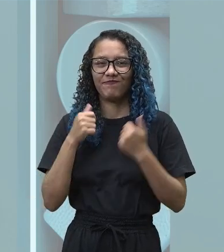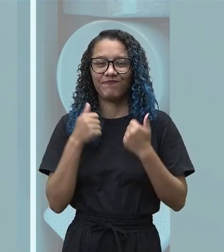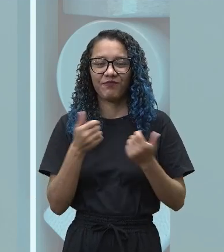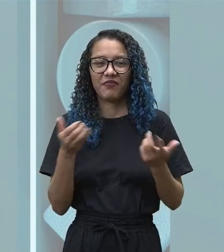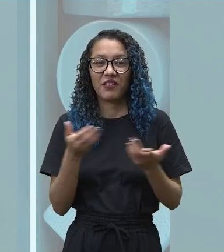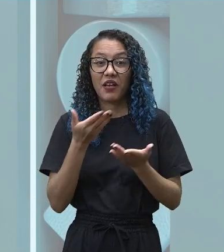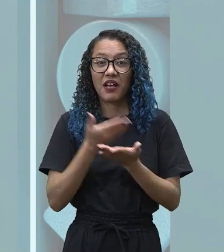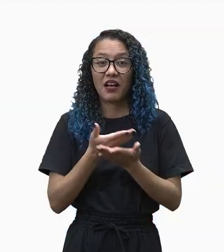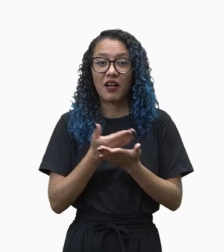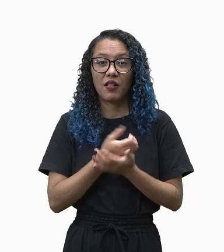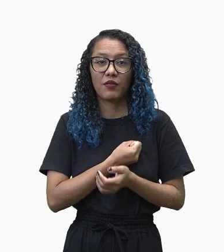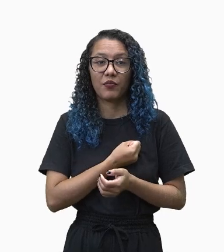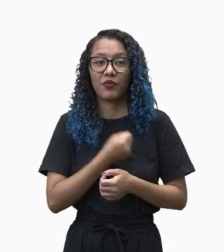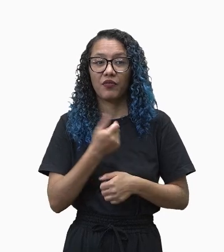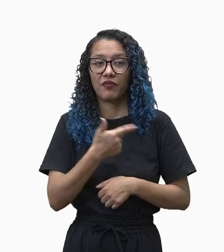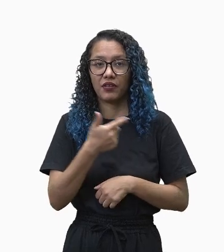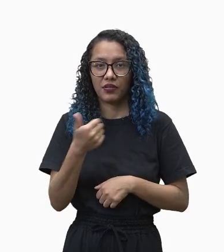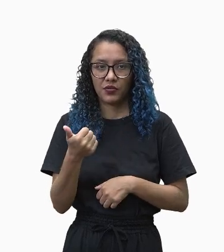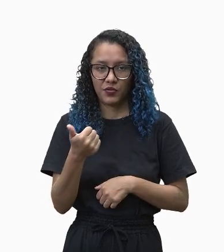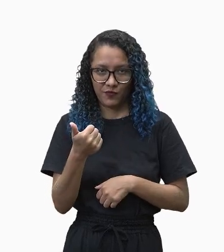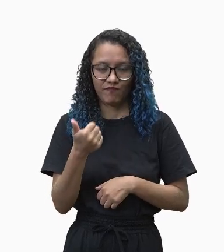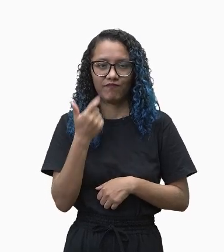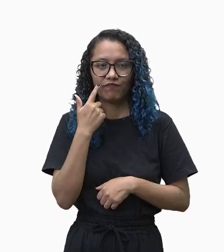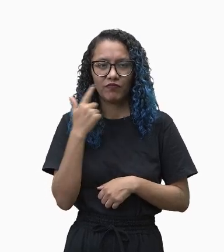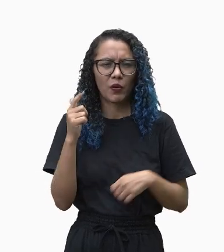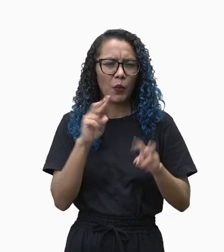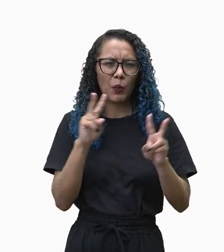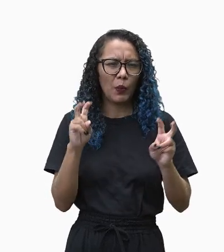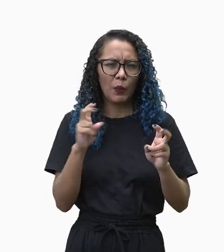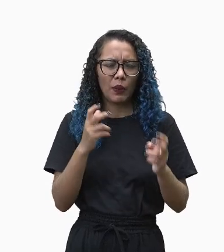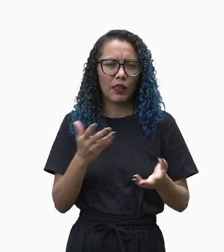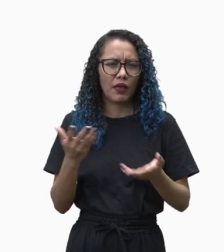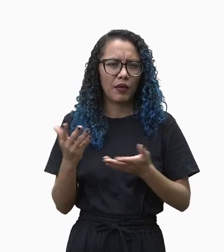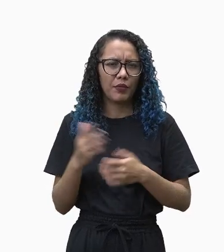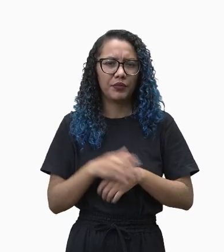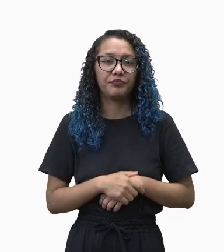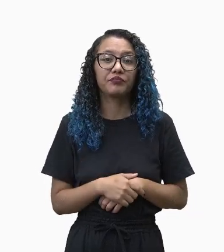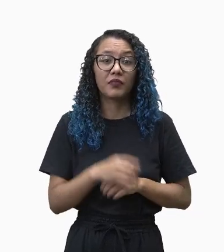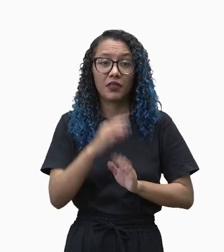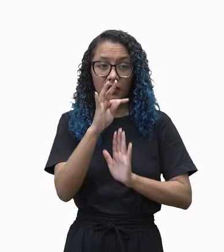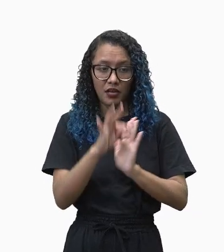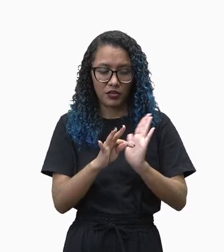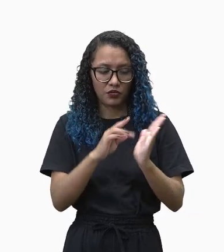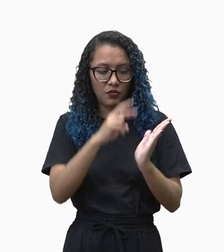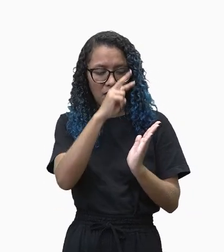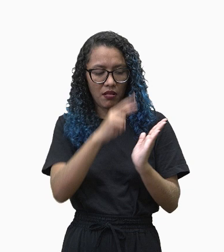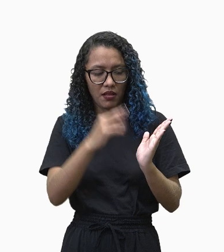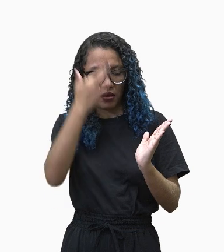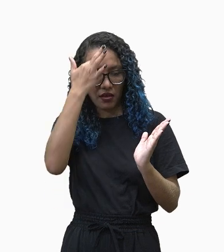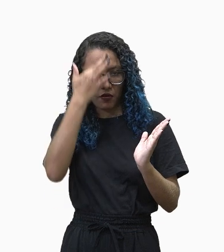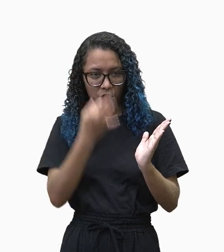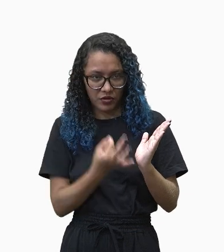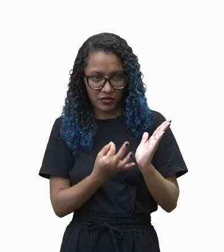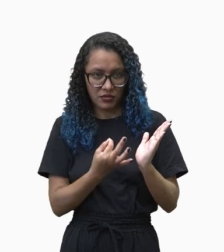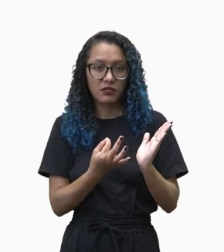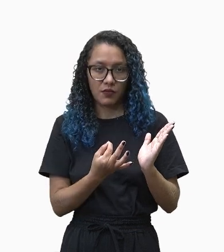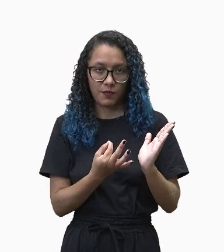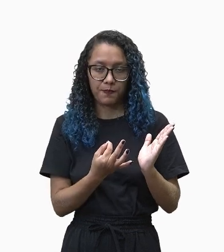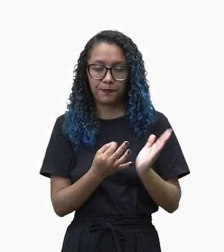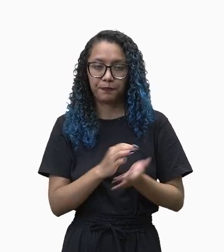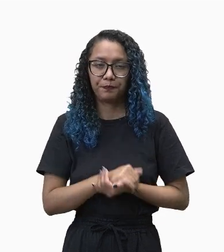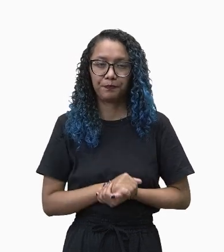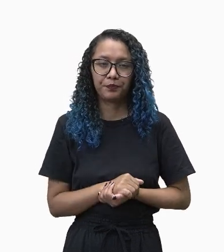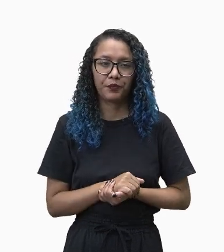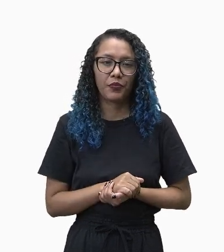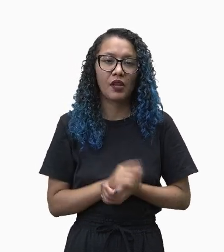classe 21, objeto de conhecimento, leitura e interpretação de